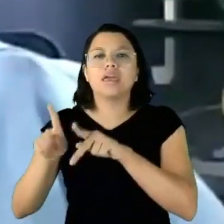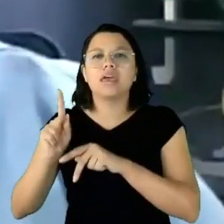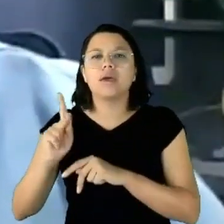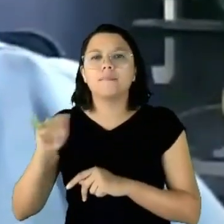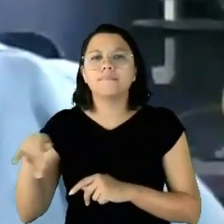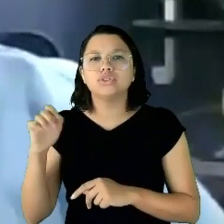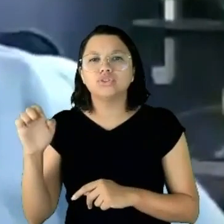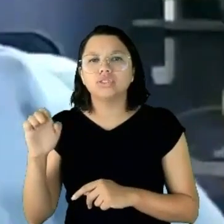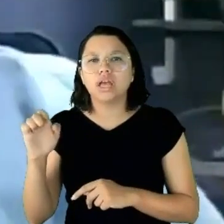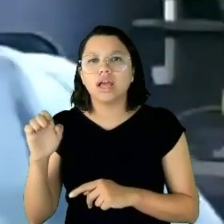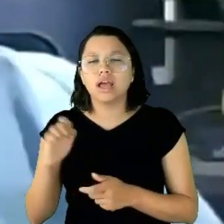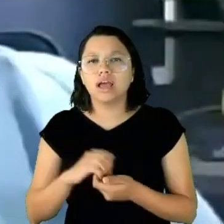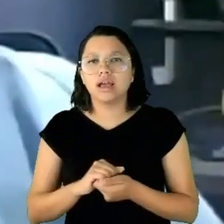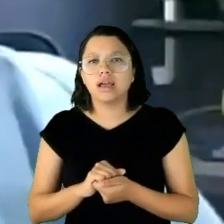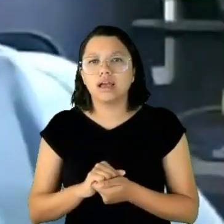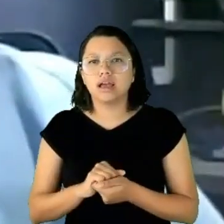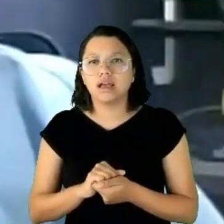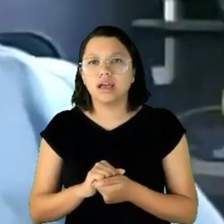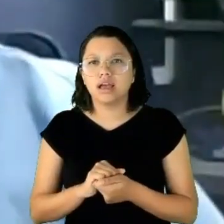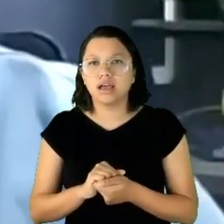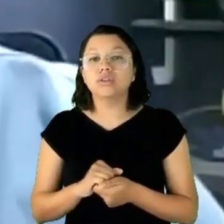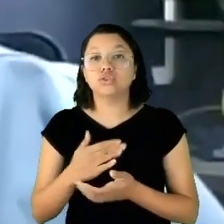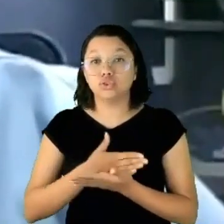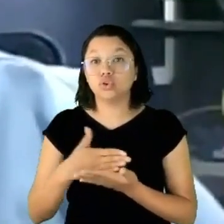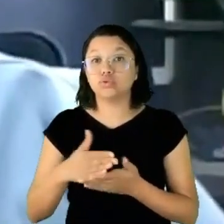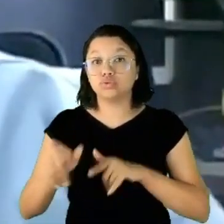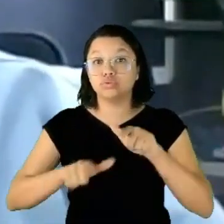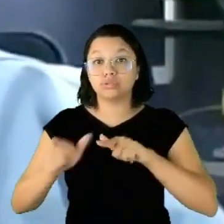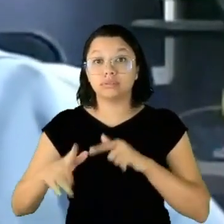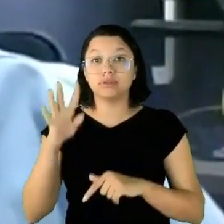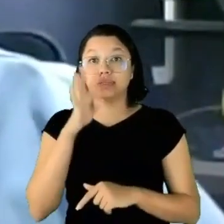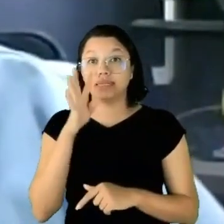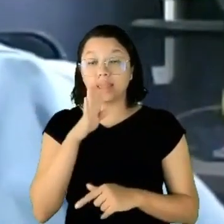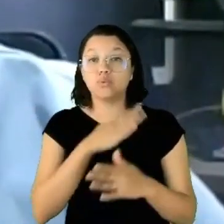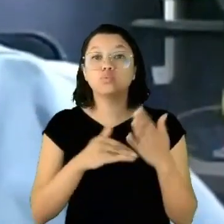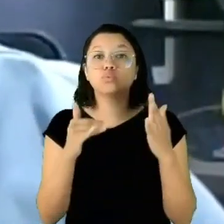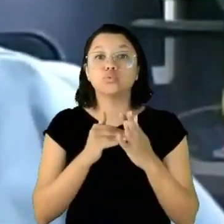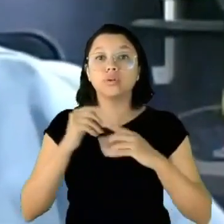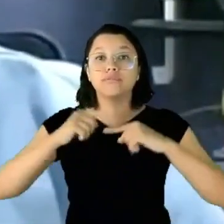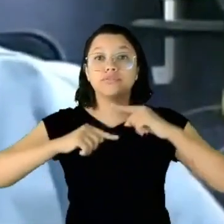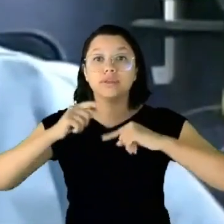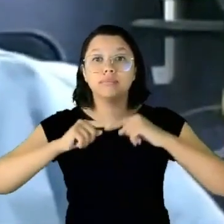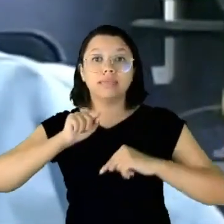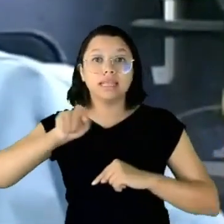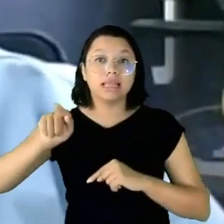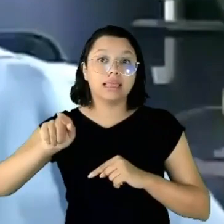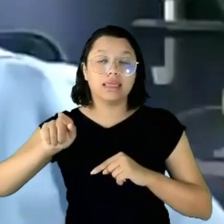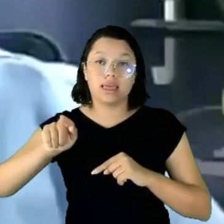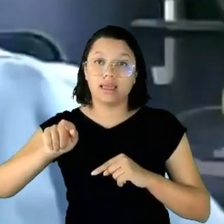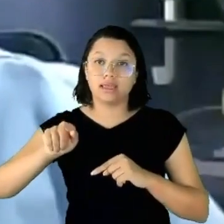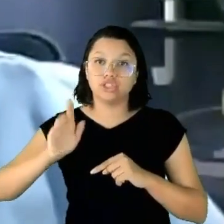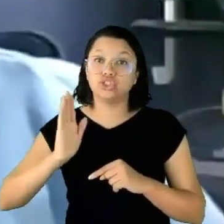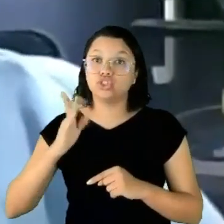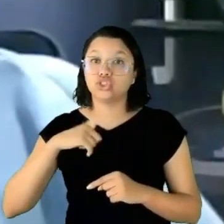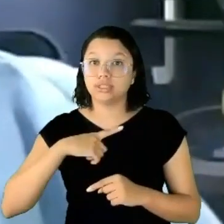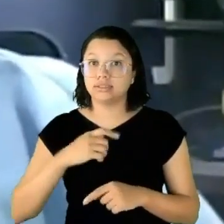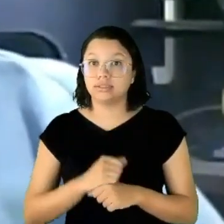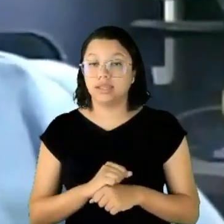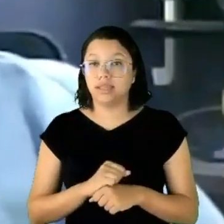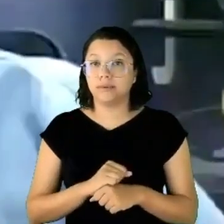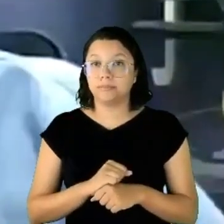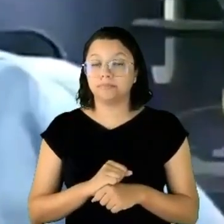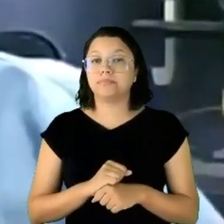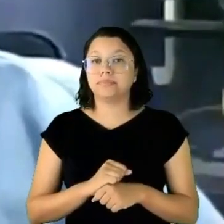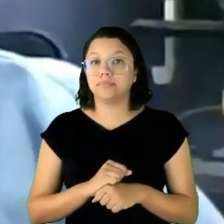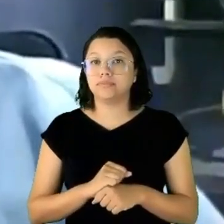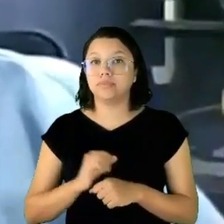mais R onde você faz parte eles estão com uma iniciativa muito legal todas aquelas ferramentas que estão lá nas extensões já tem o